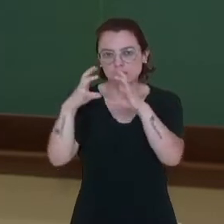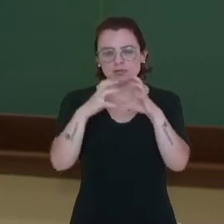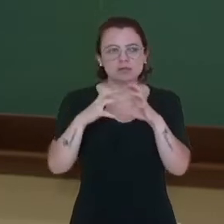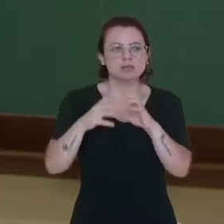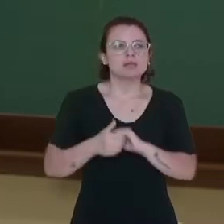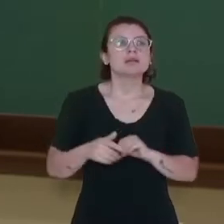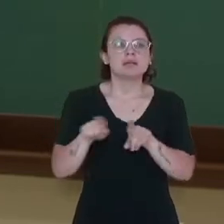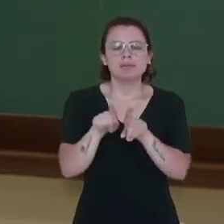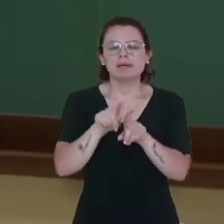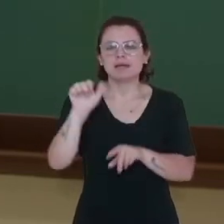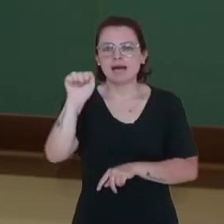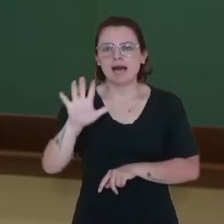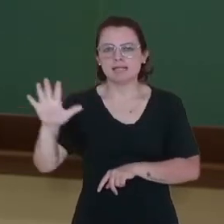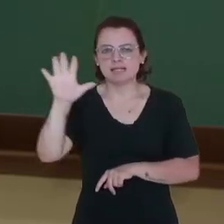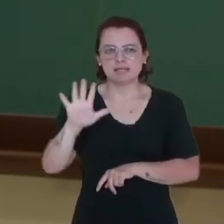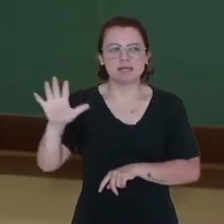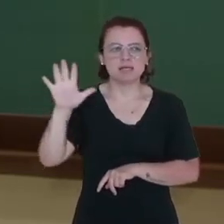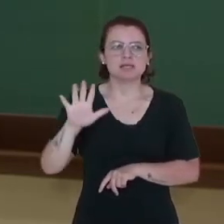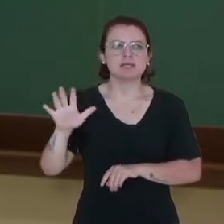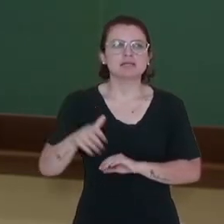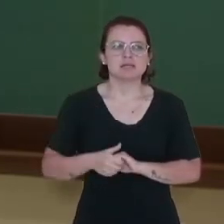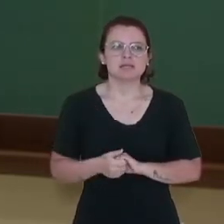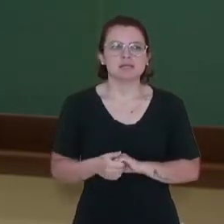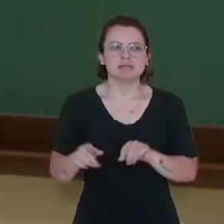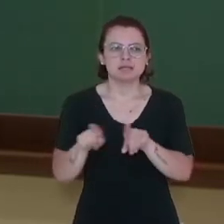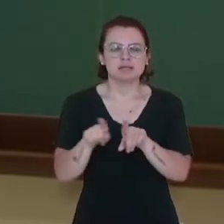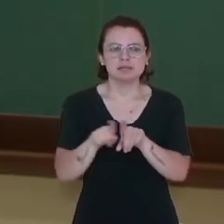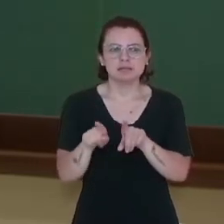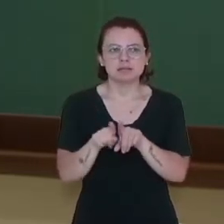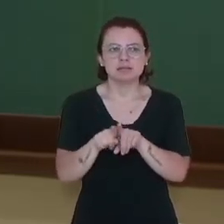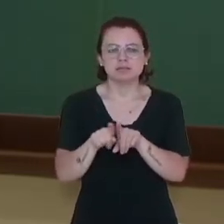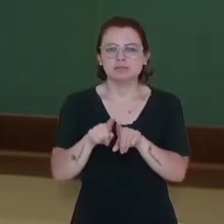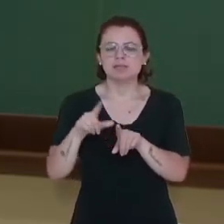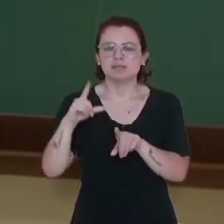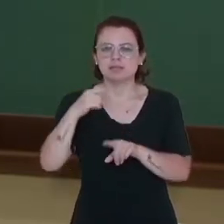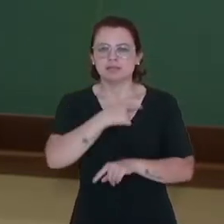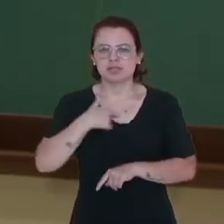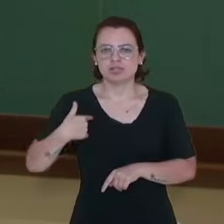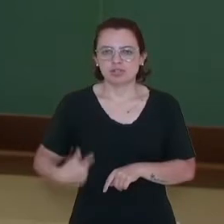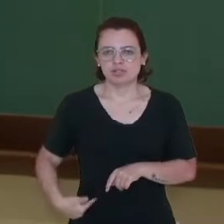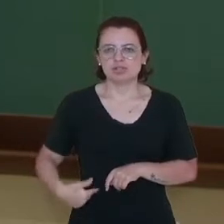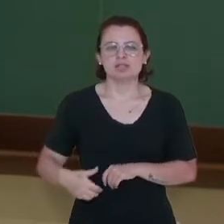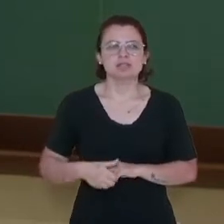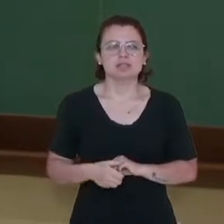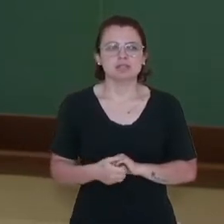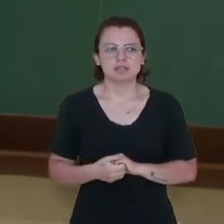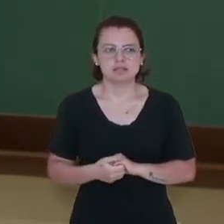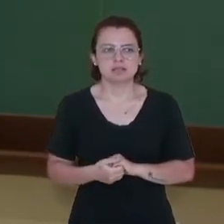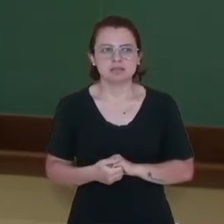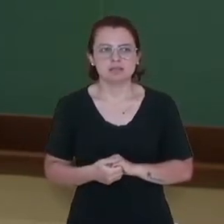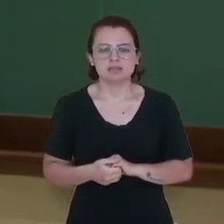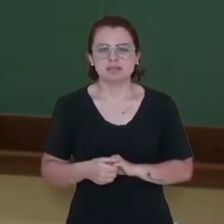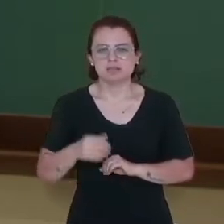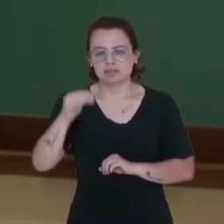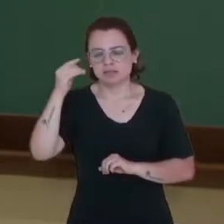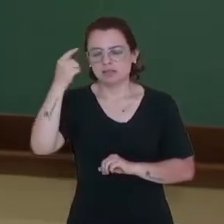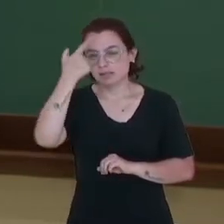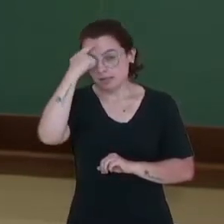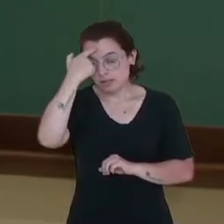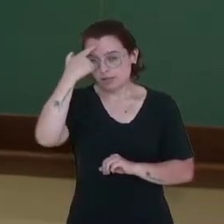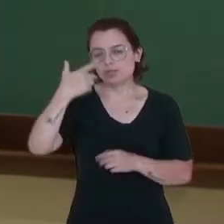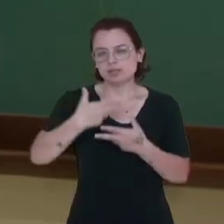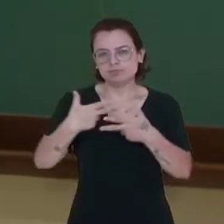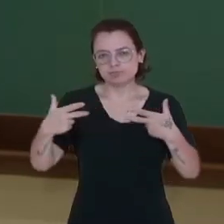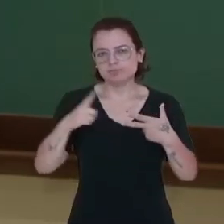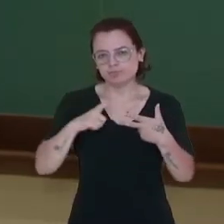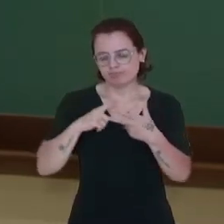Ásia, Olha só, na região da Caxemira, entre Índia e China, melhor dizendo, entre Índia e Paquistão, mas que